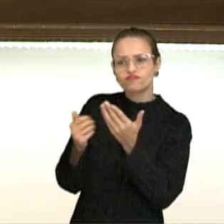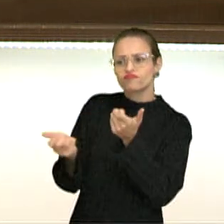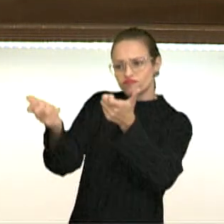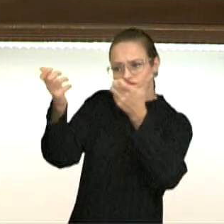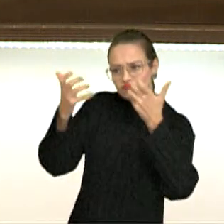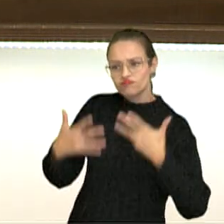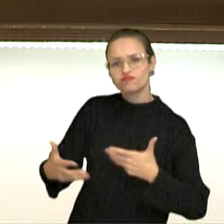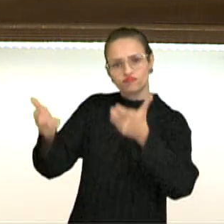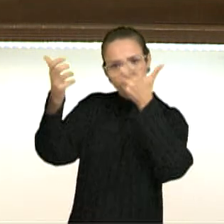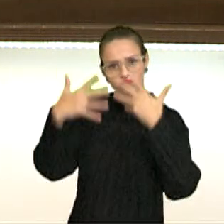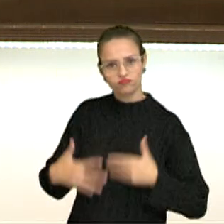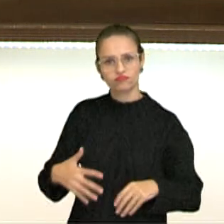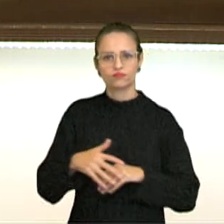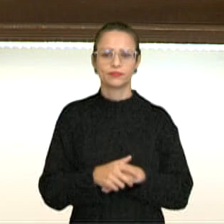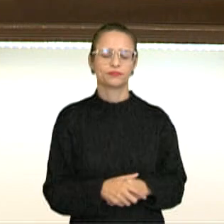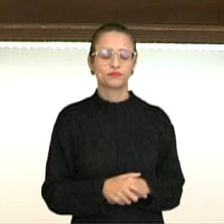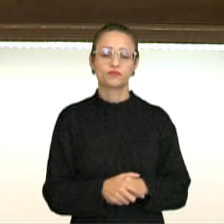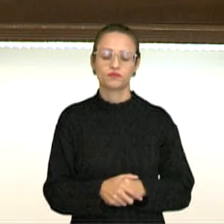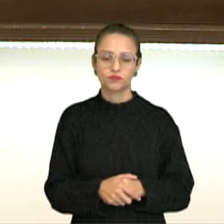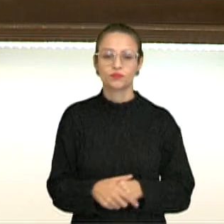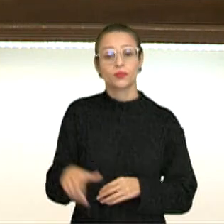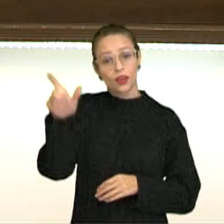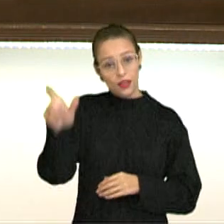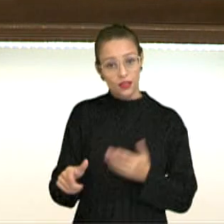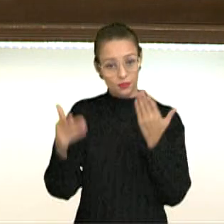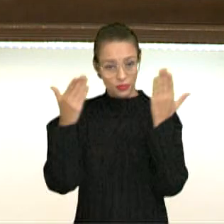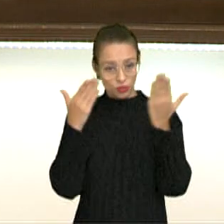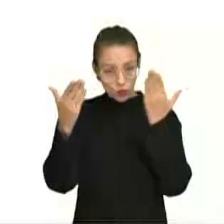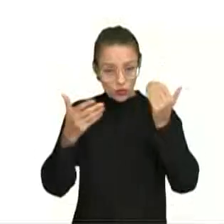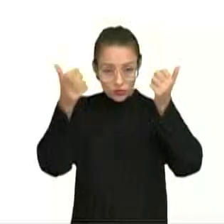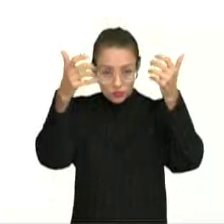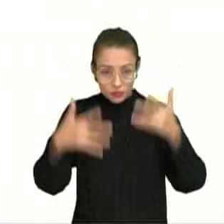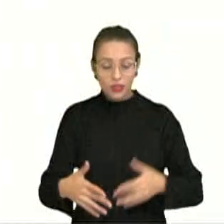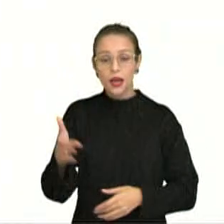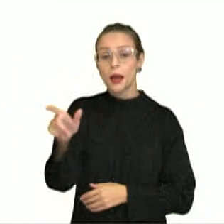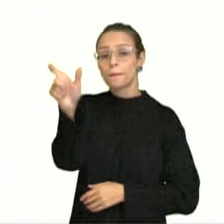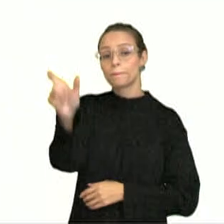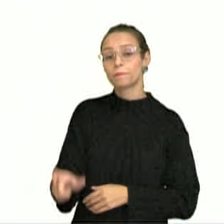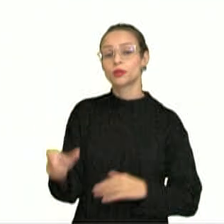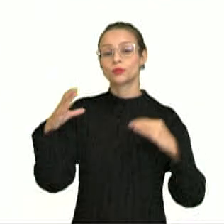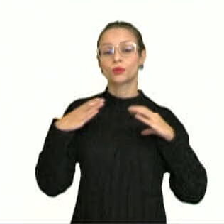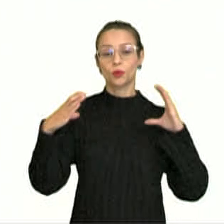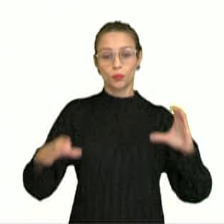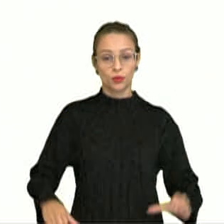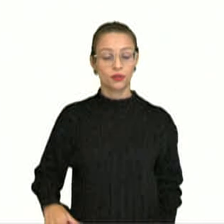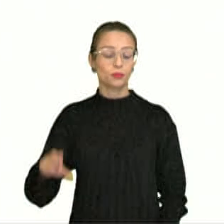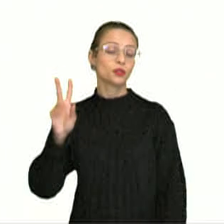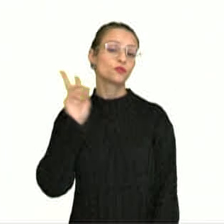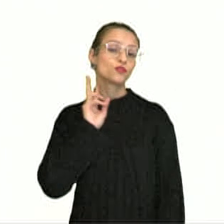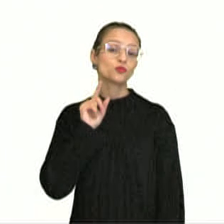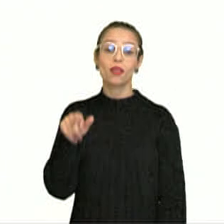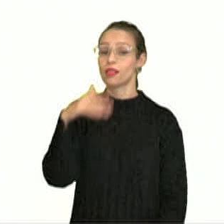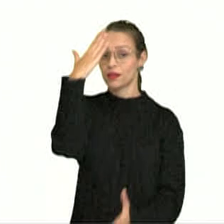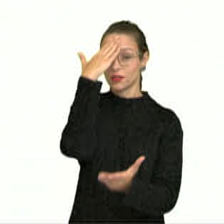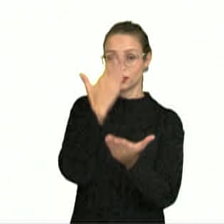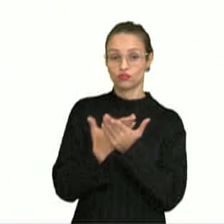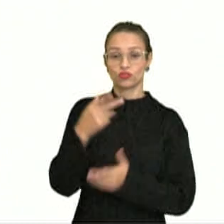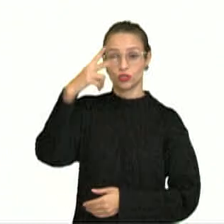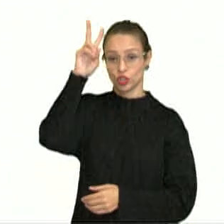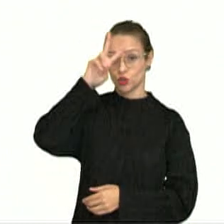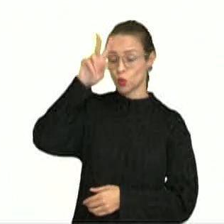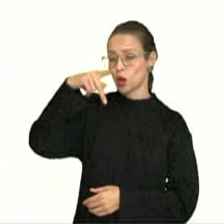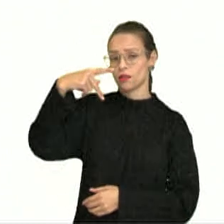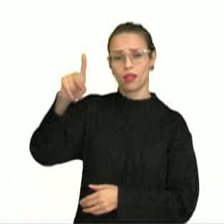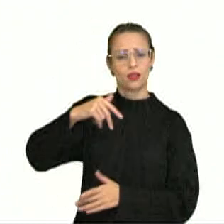para a reportagem. Para a psicóloga, a pessoa adota uma postura de vítima e acaba acreditando que a história dela é sempre